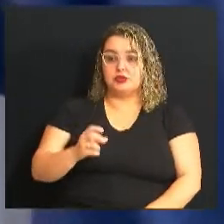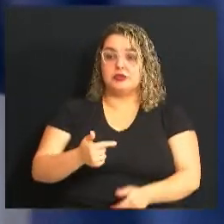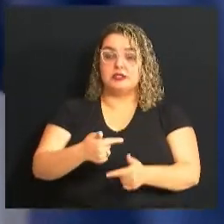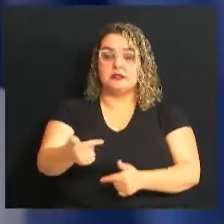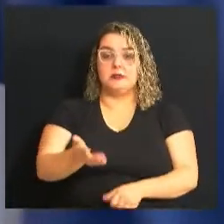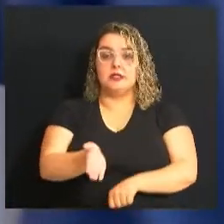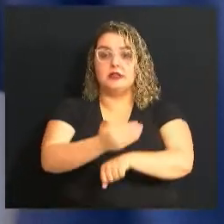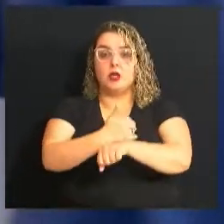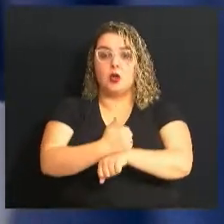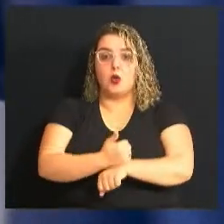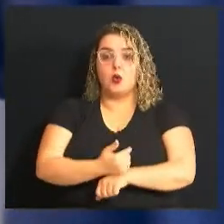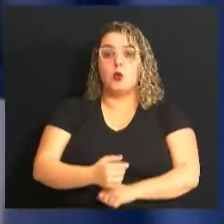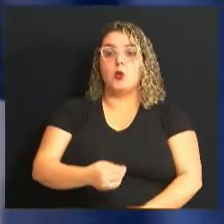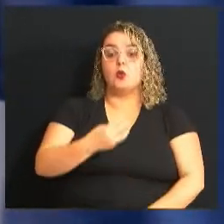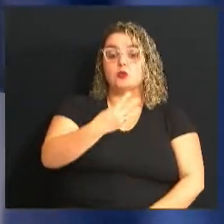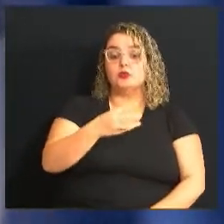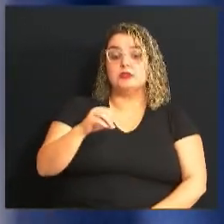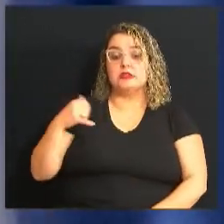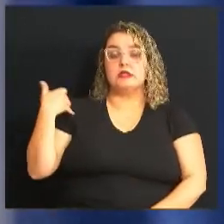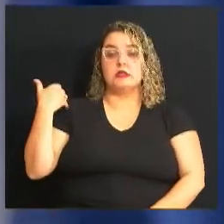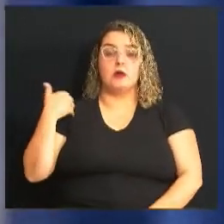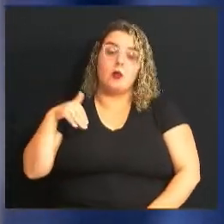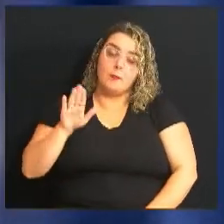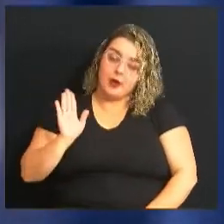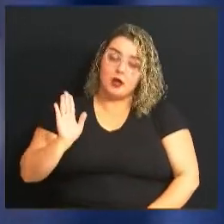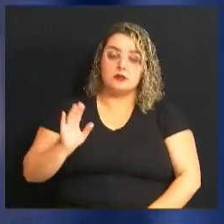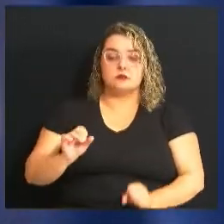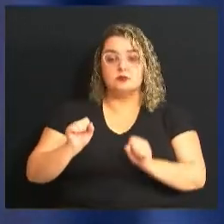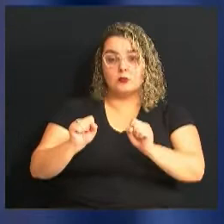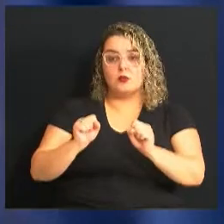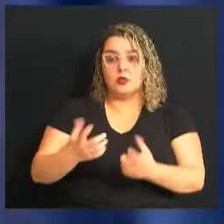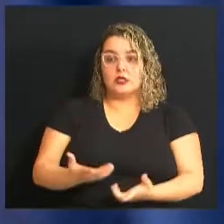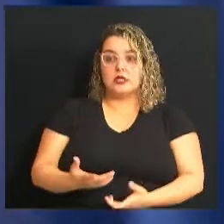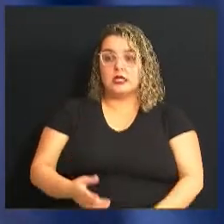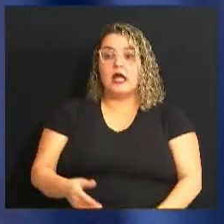foram aqueles com 30 anos ou mais quem poderiam